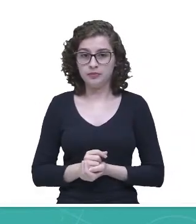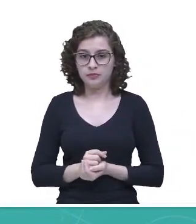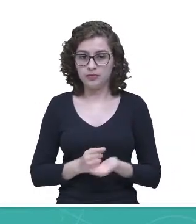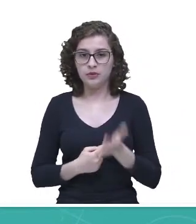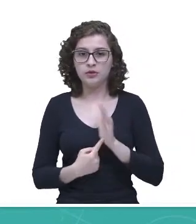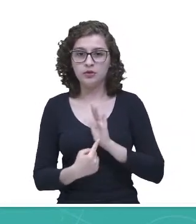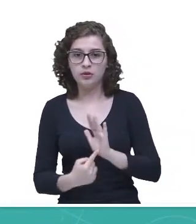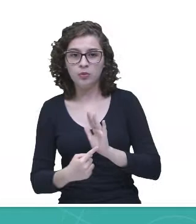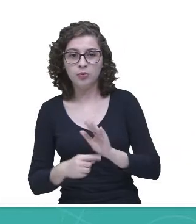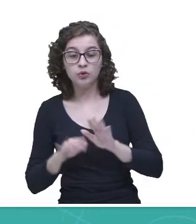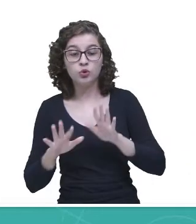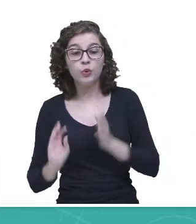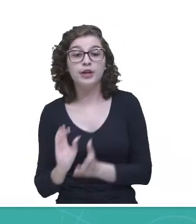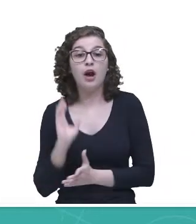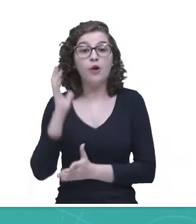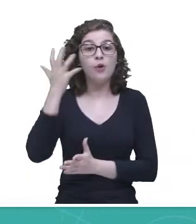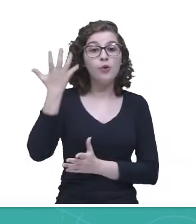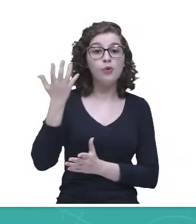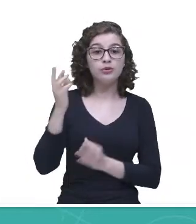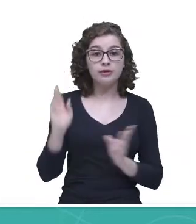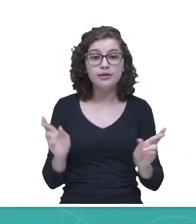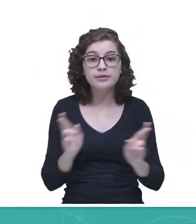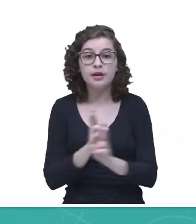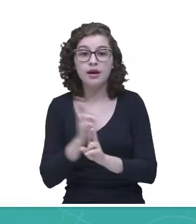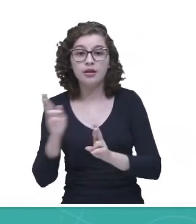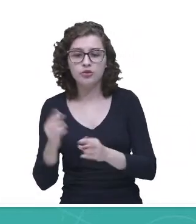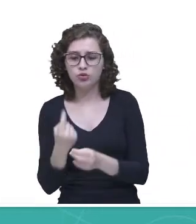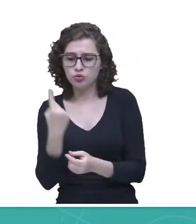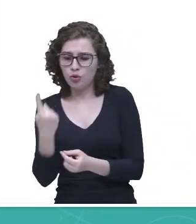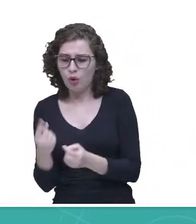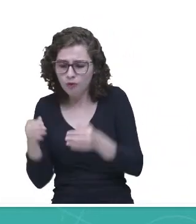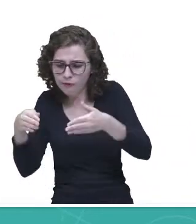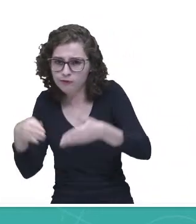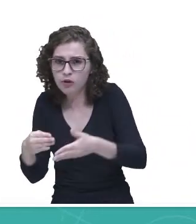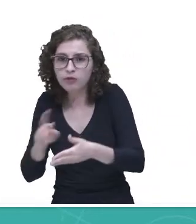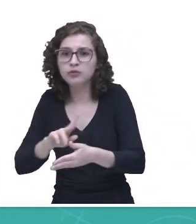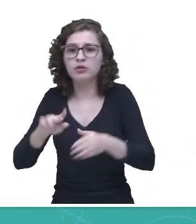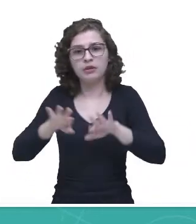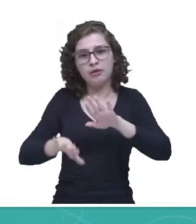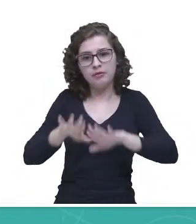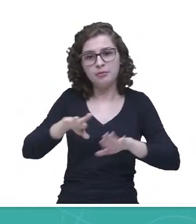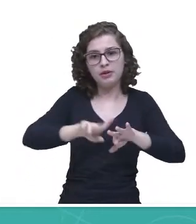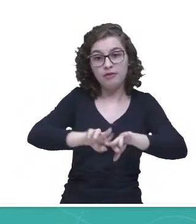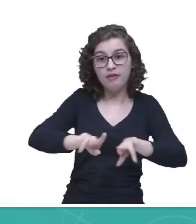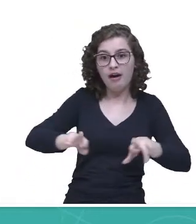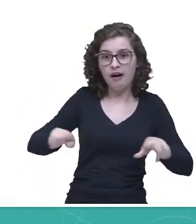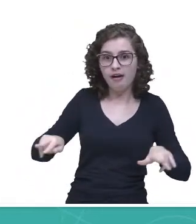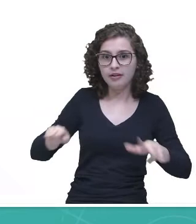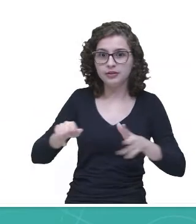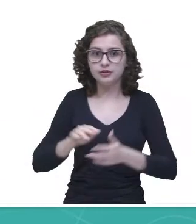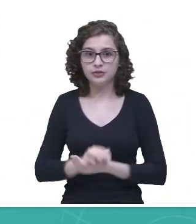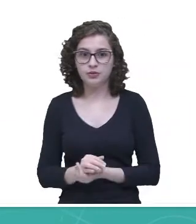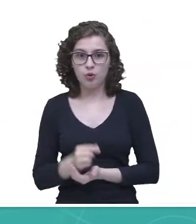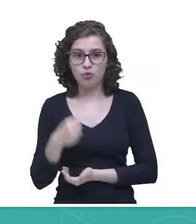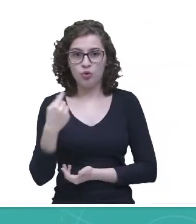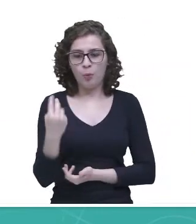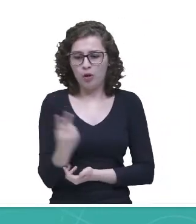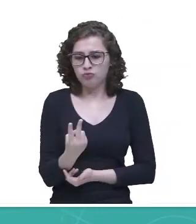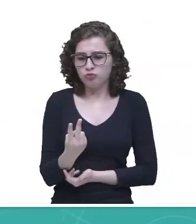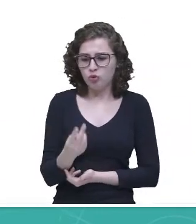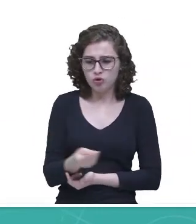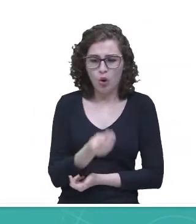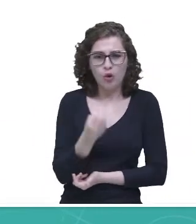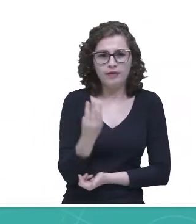interpenetrações pela ocorrência de vinculação a mais de um centro, resultante aí em uma dupla ou tripla